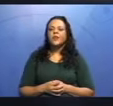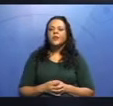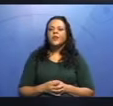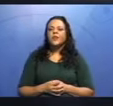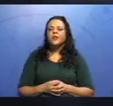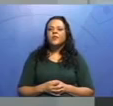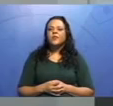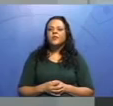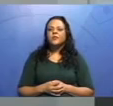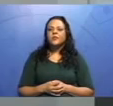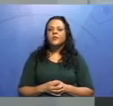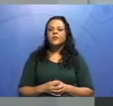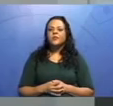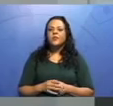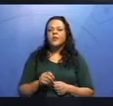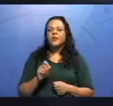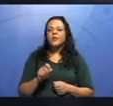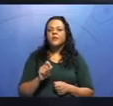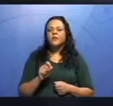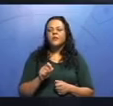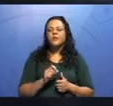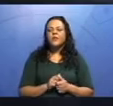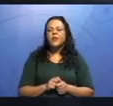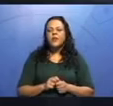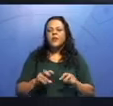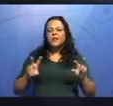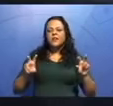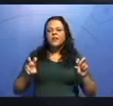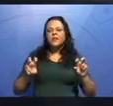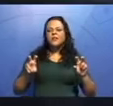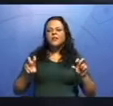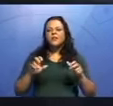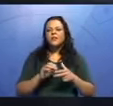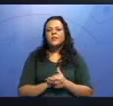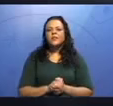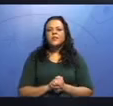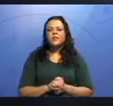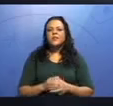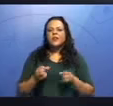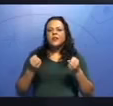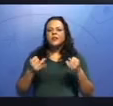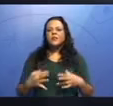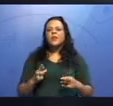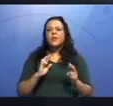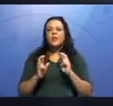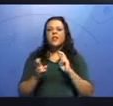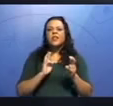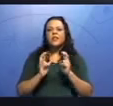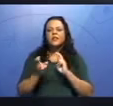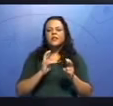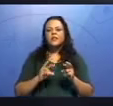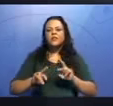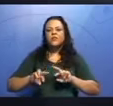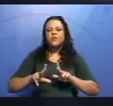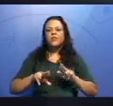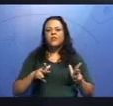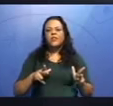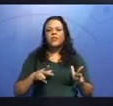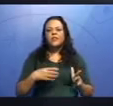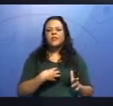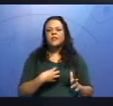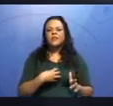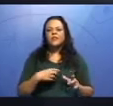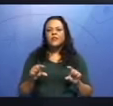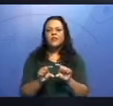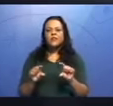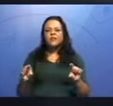tipo pertencem as orações introduzidas pelas conjunções coordenativas, que estabelecem diferentes relações de sentido entre as orações. Veja a